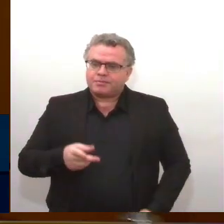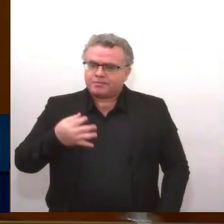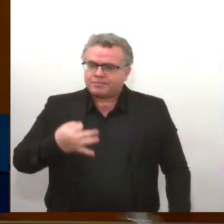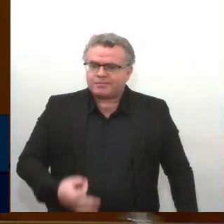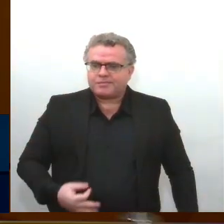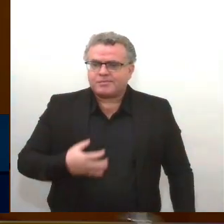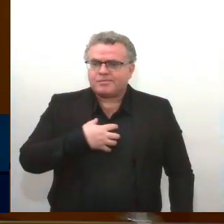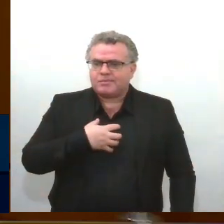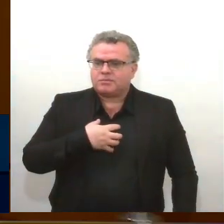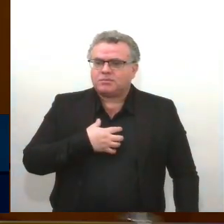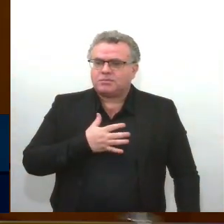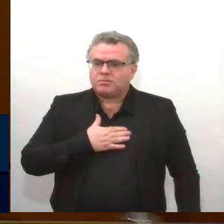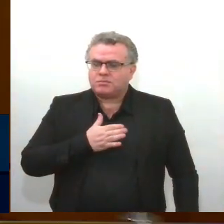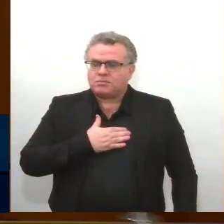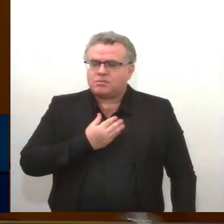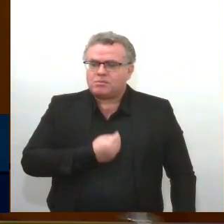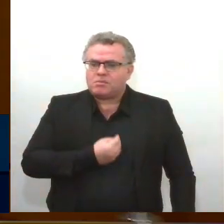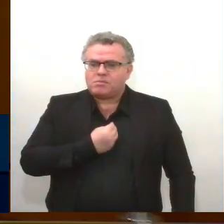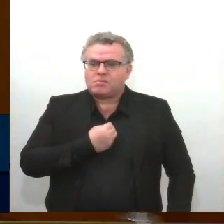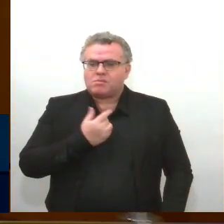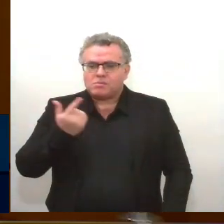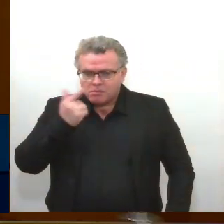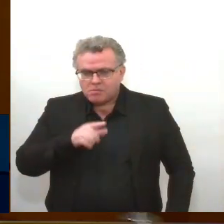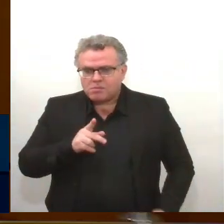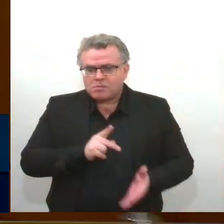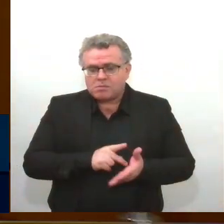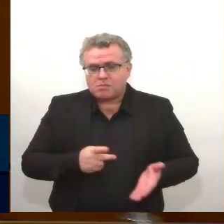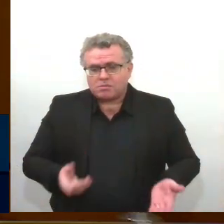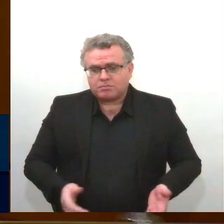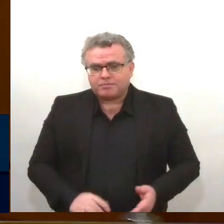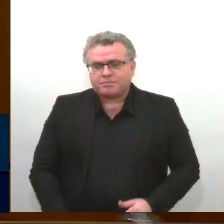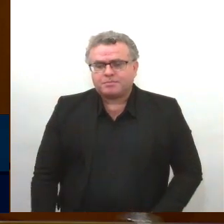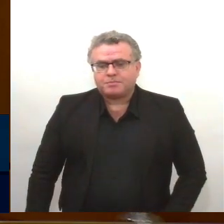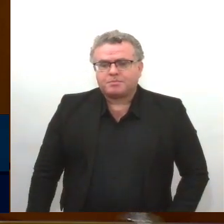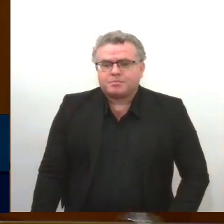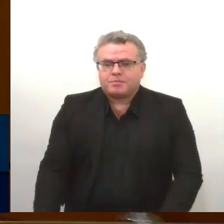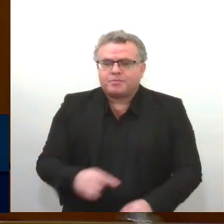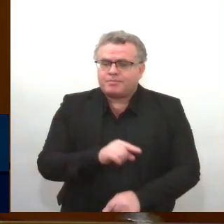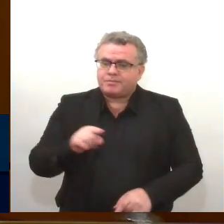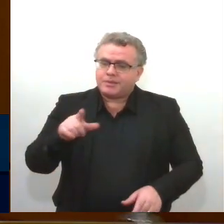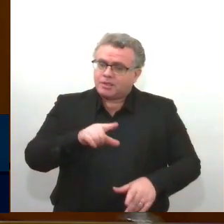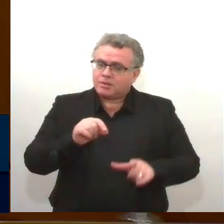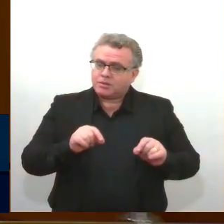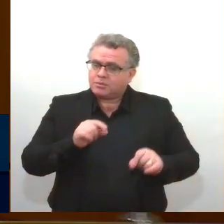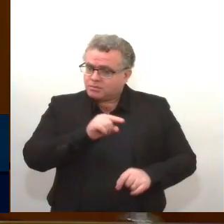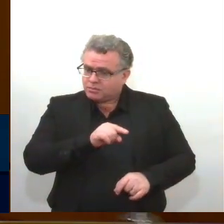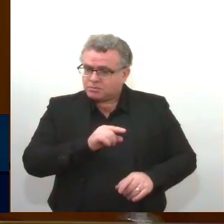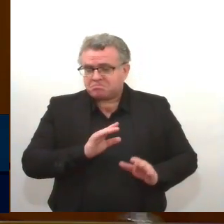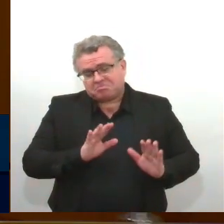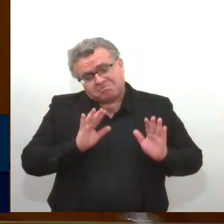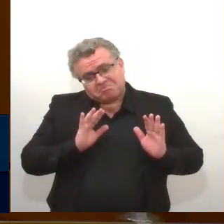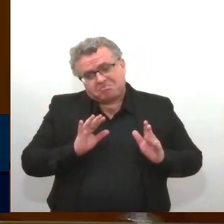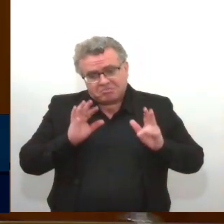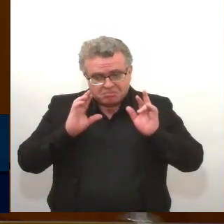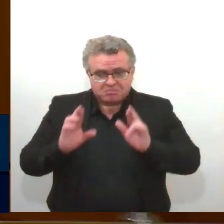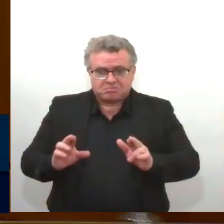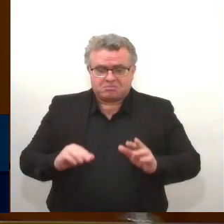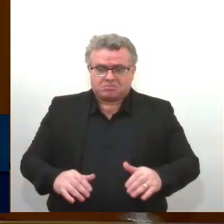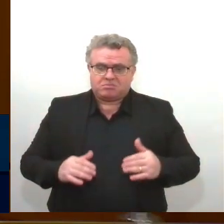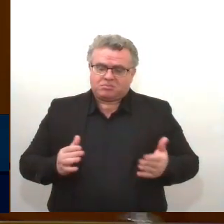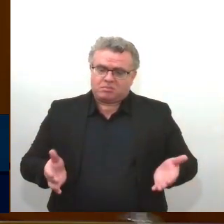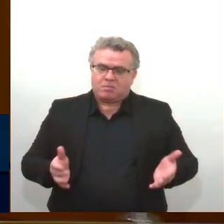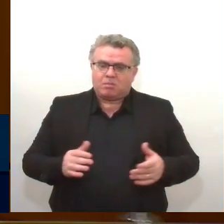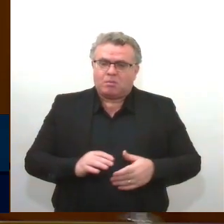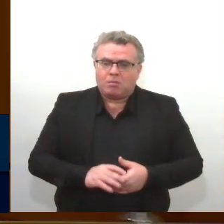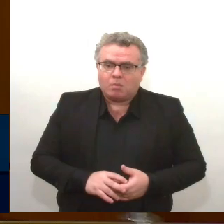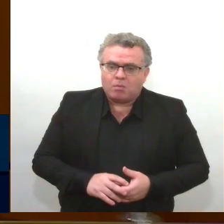eu organizei se as pessoas optaram pelo outro candidato a gente respeita Esperamos que ele cumpra né com suas